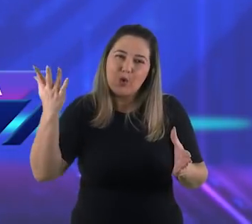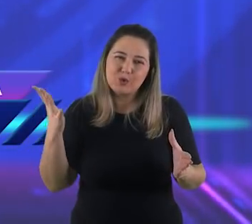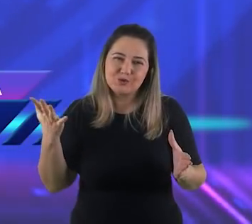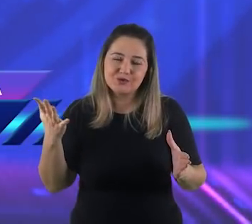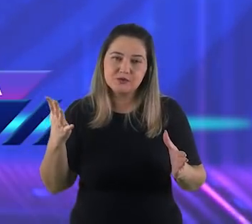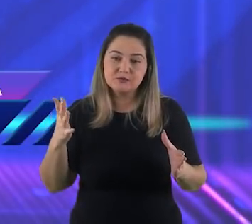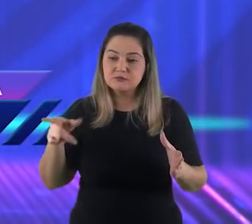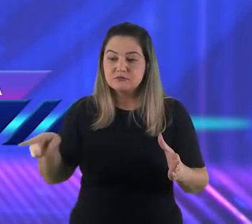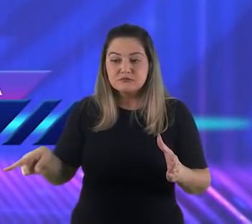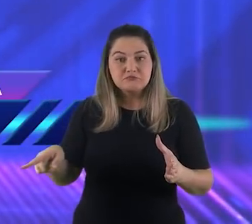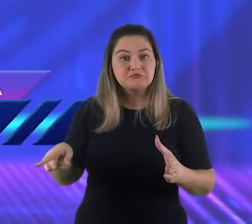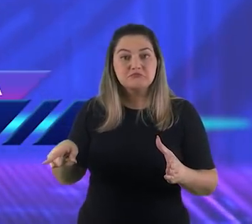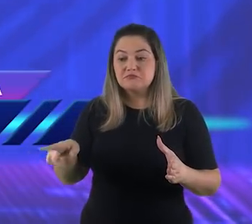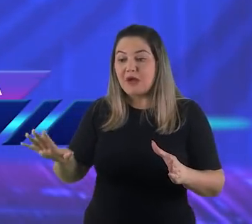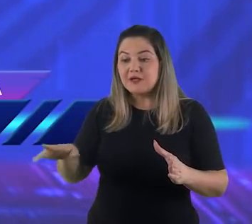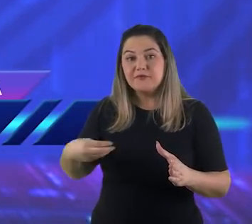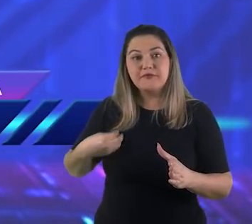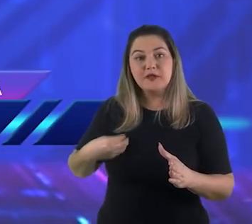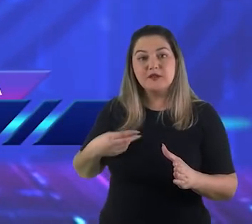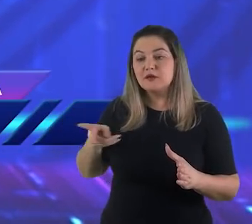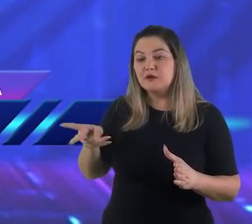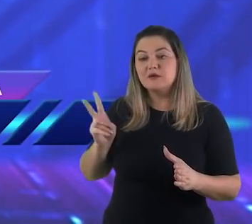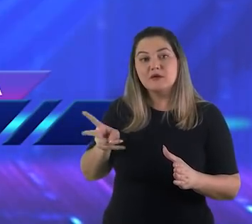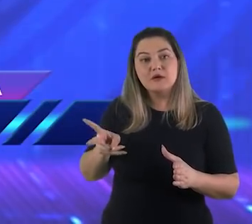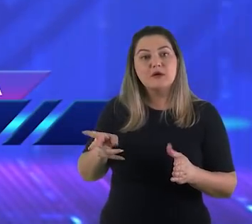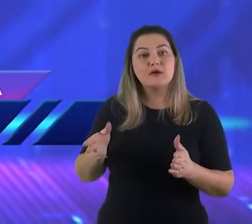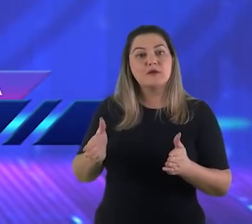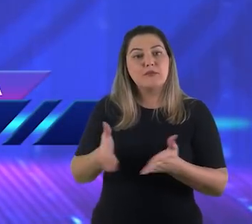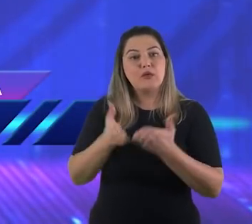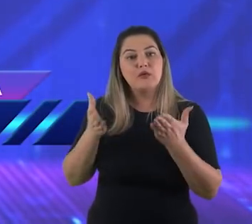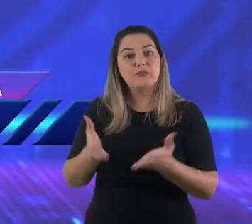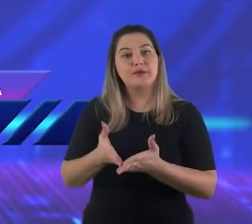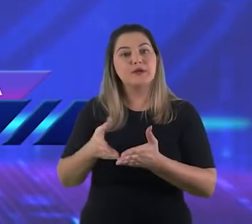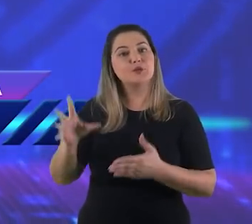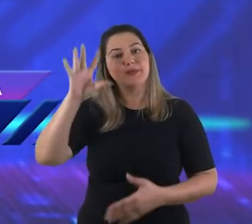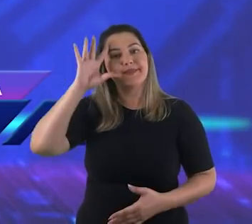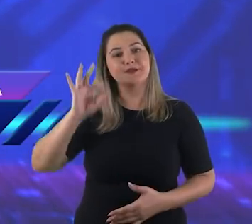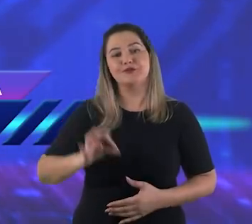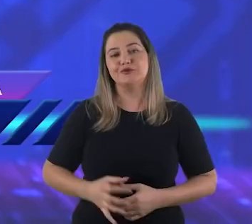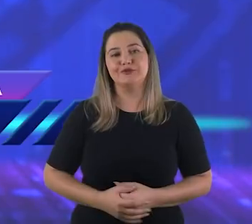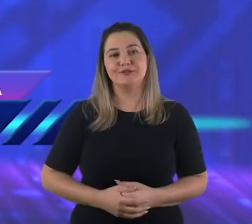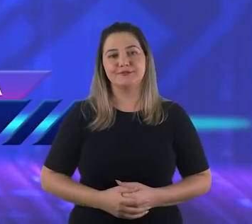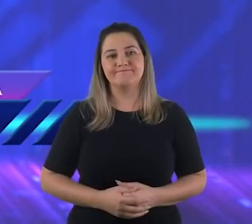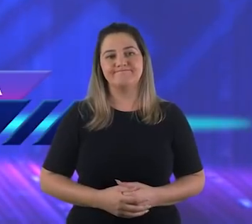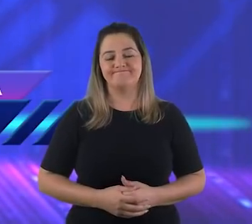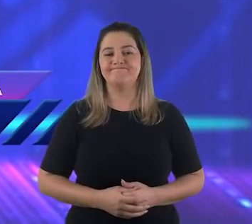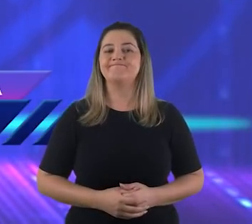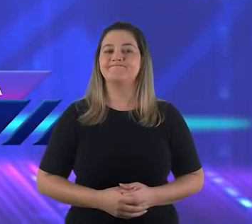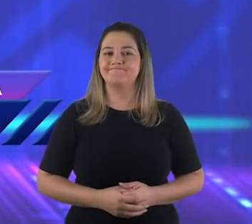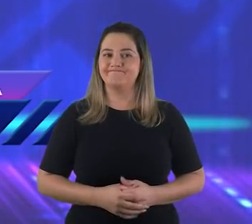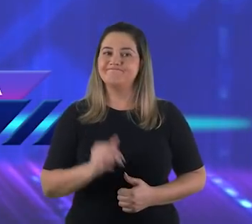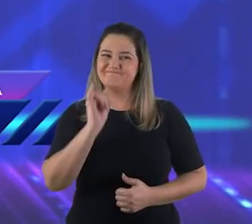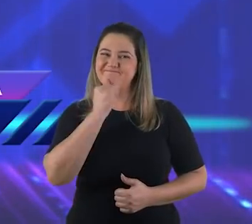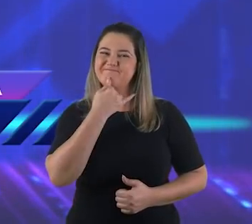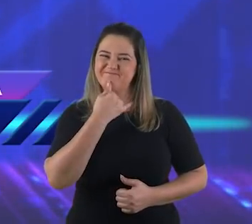vida dela e que não estava fazendo efeito nenhum, porque para ela eram apenas cartões postais.